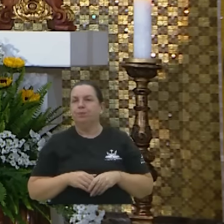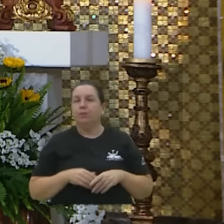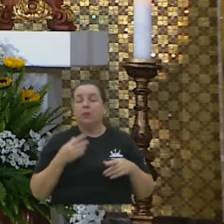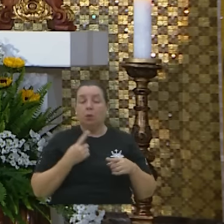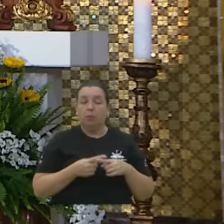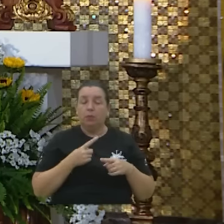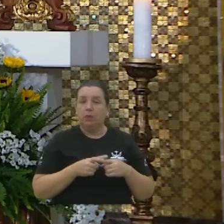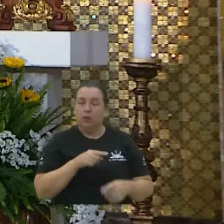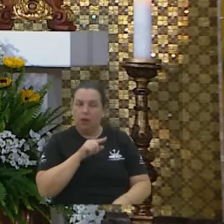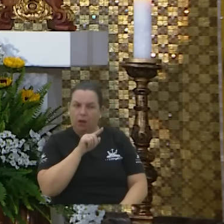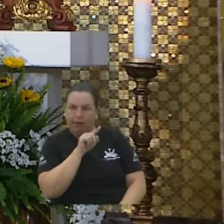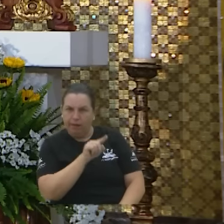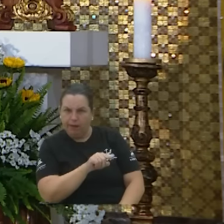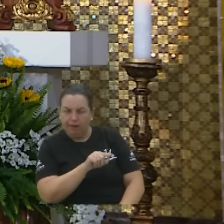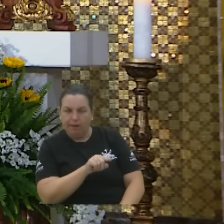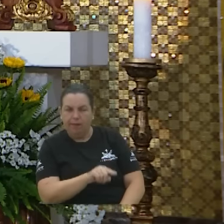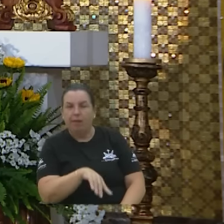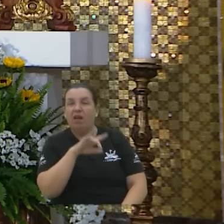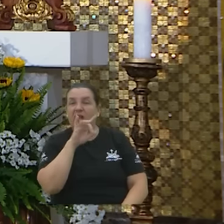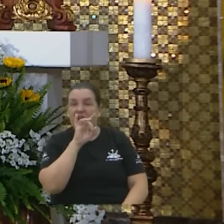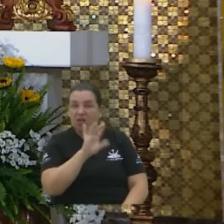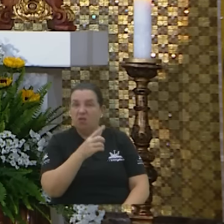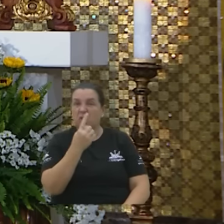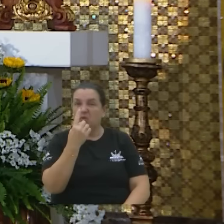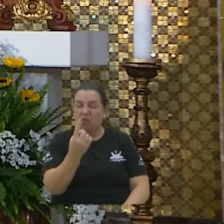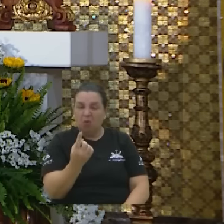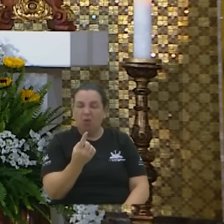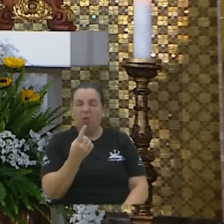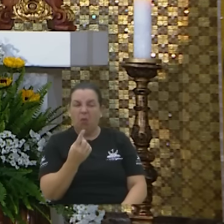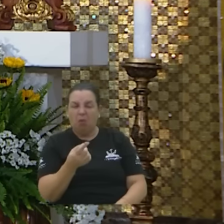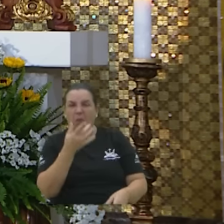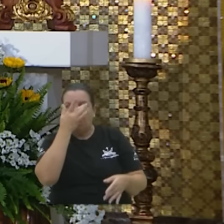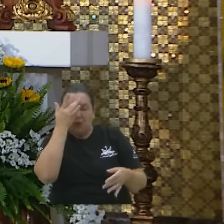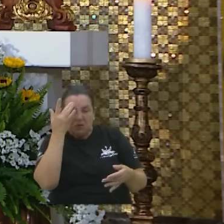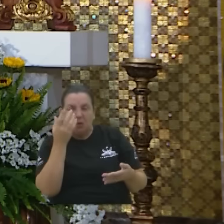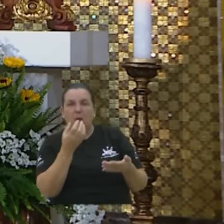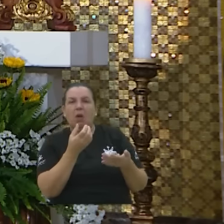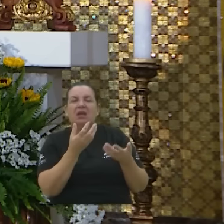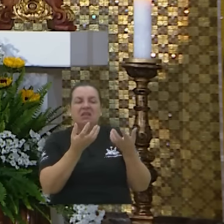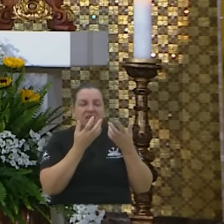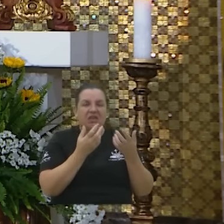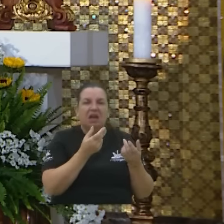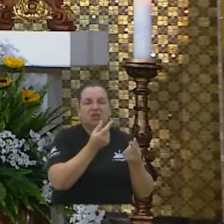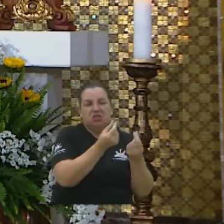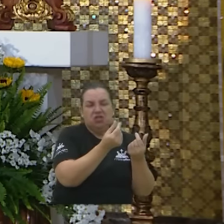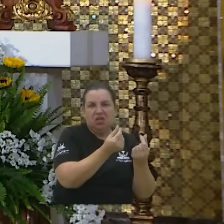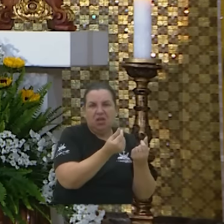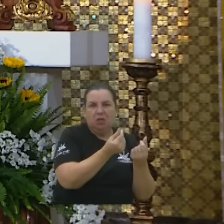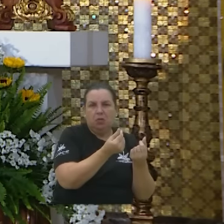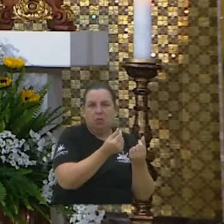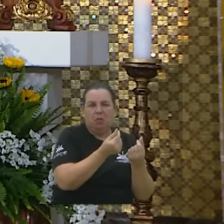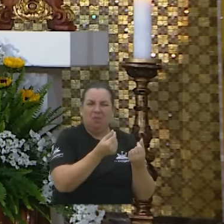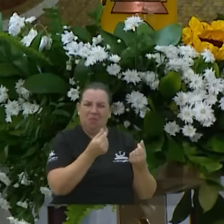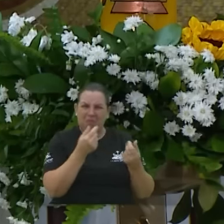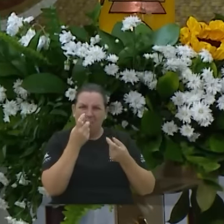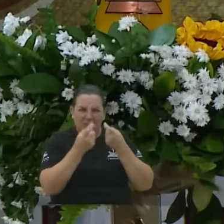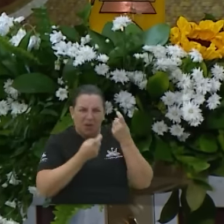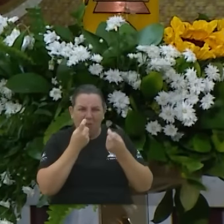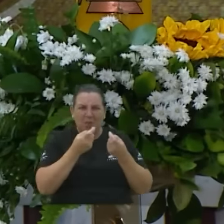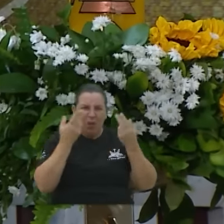ele é apenas um mercenário e não se importa com as ovelhas.